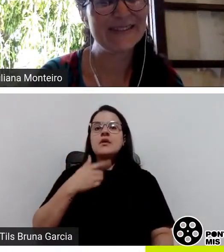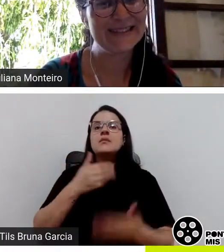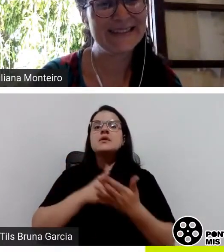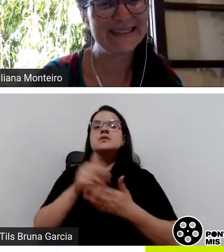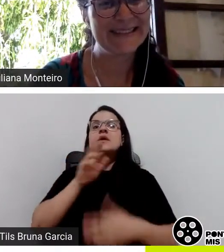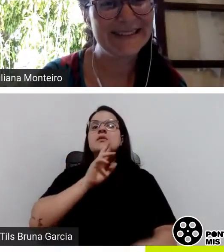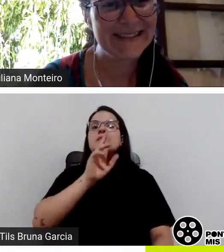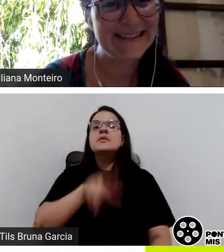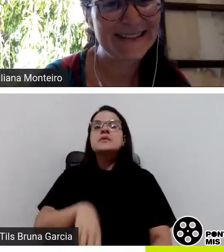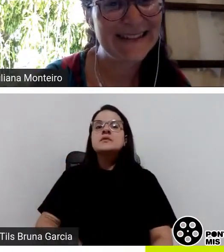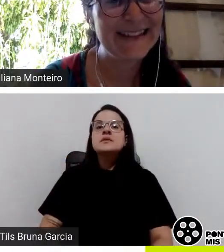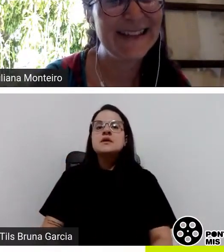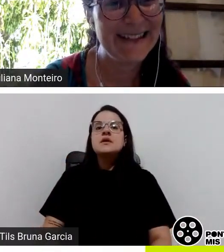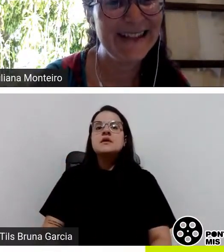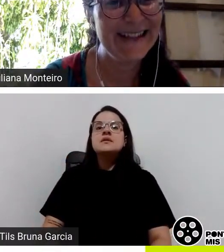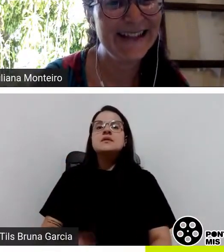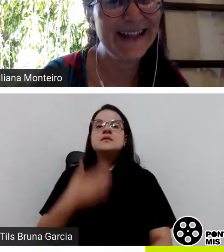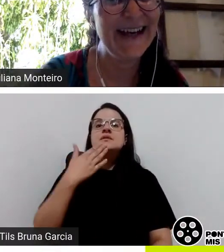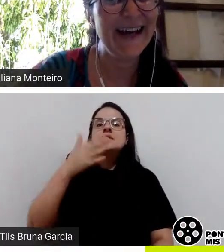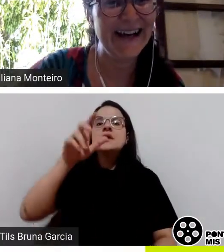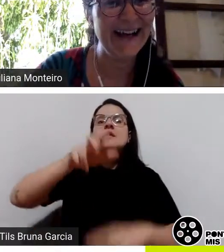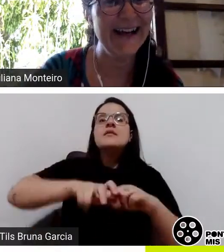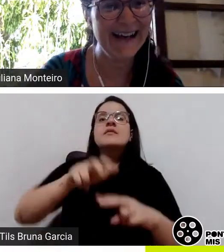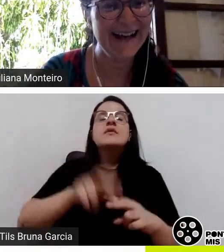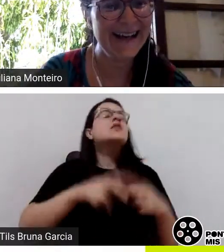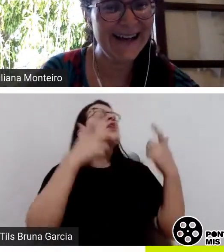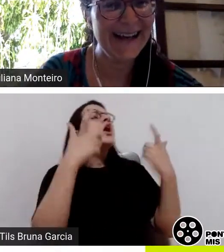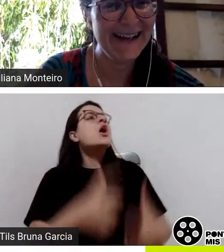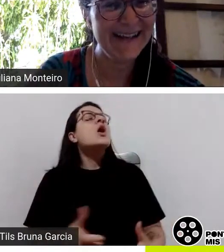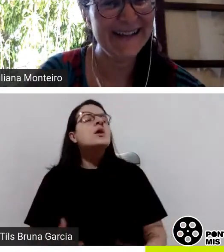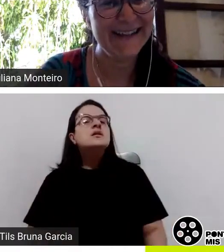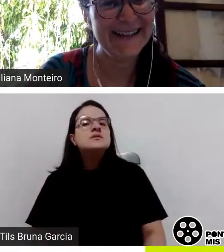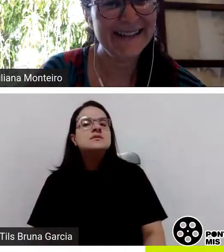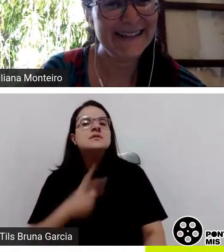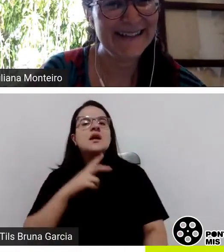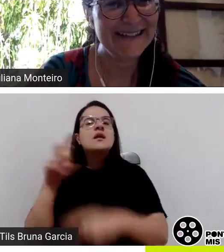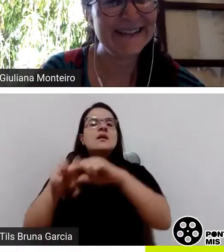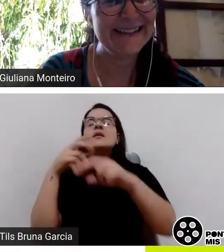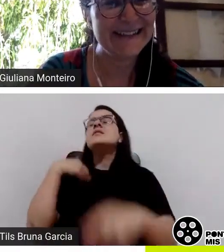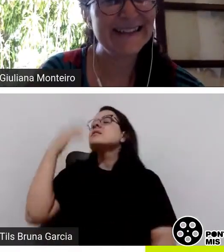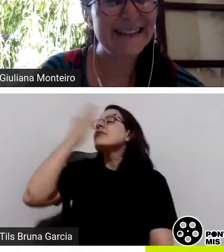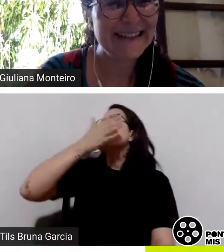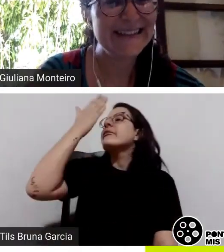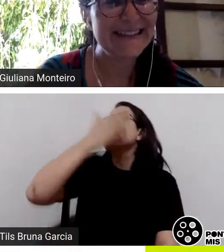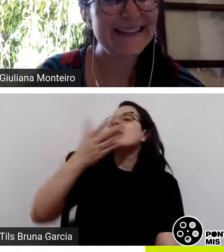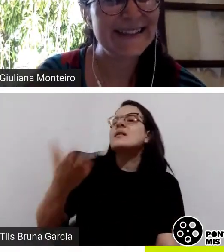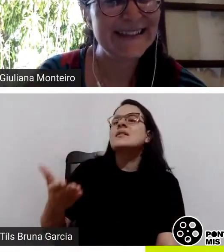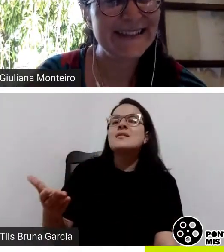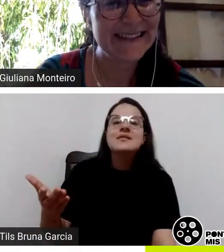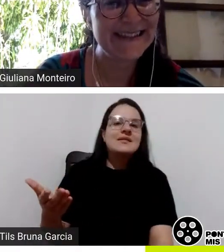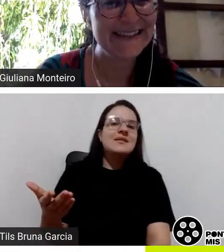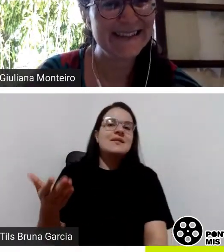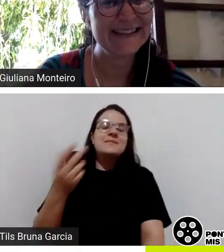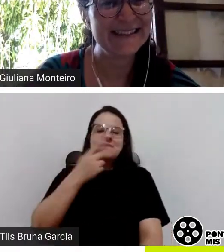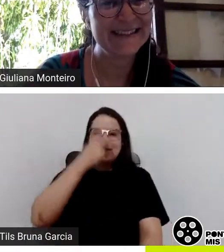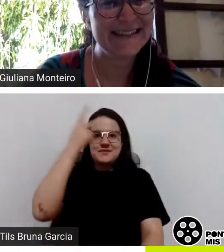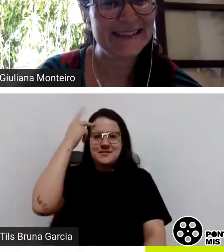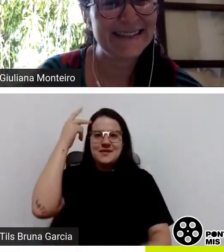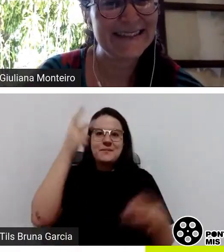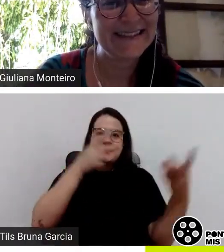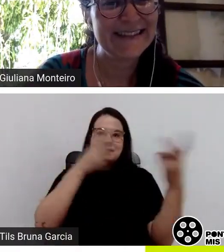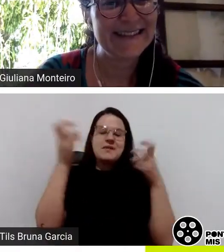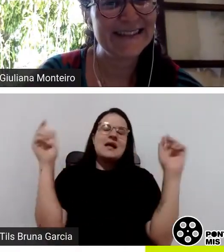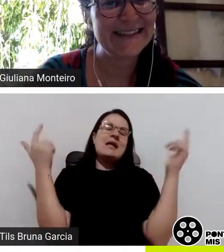E ele diz assim, senta aqui na frente, tem lugar, aonde? Aqui na frente, tem duas cadeiras, aonde eu não estou vendo? Gente, e as pessoas perceberam, começaram a